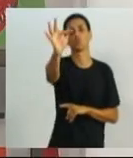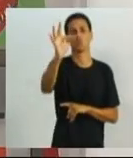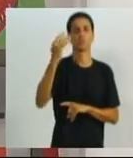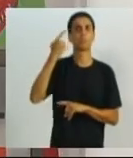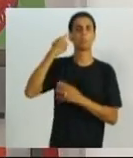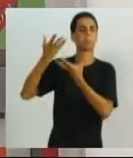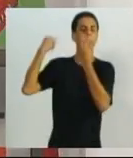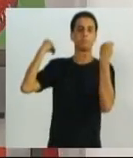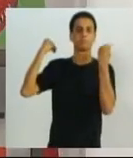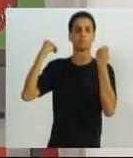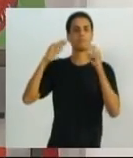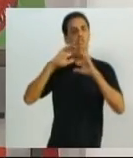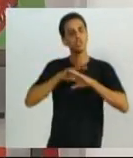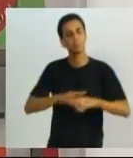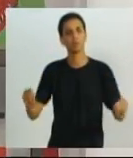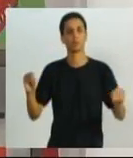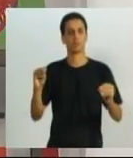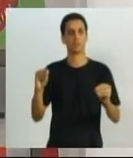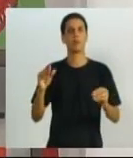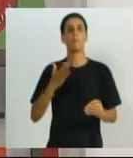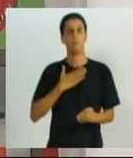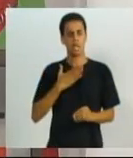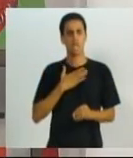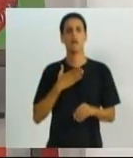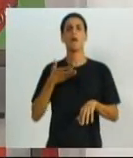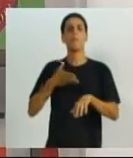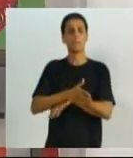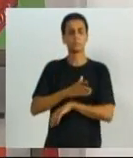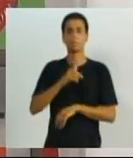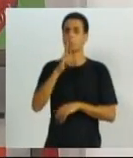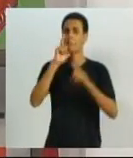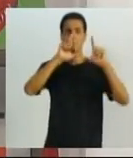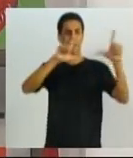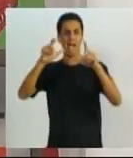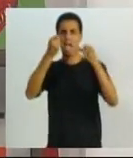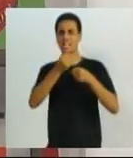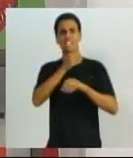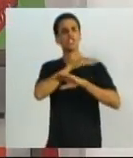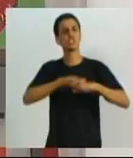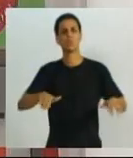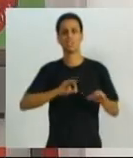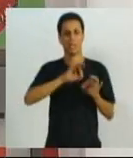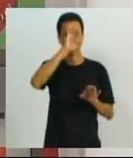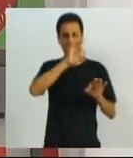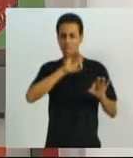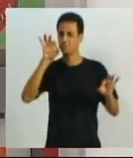situações. De minha parte, não se teria mais placa nenhuma, de tamanho nenhum,